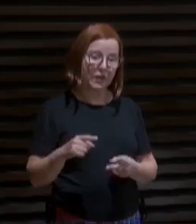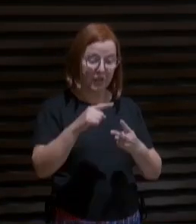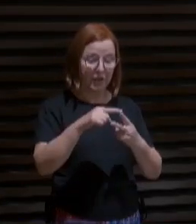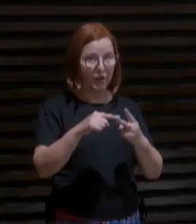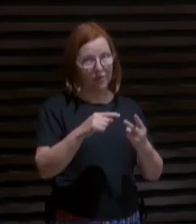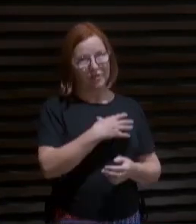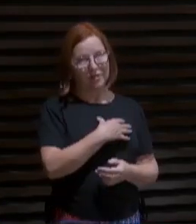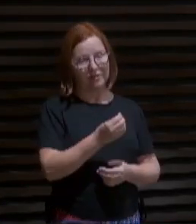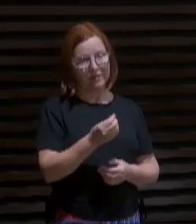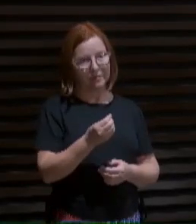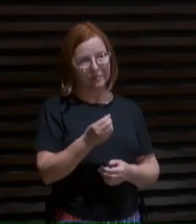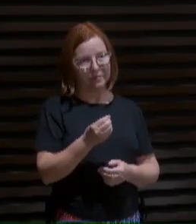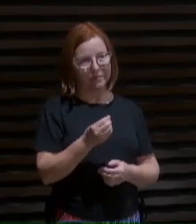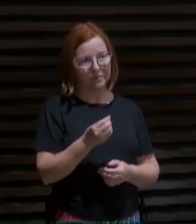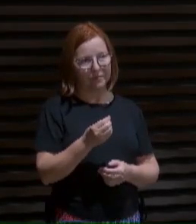filhos,